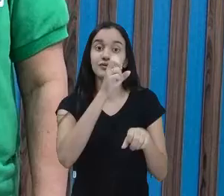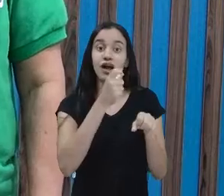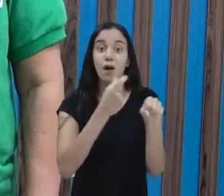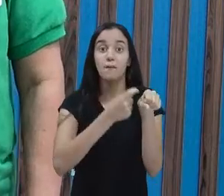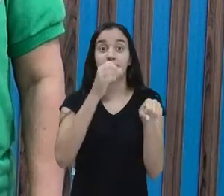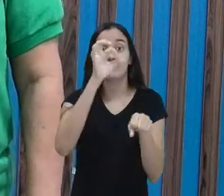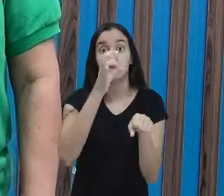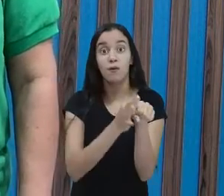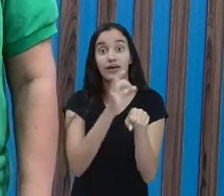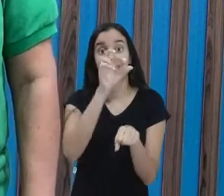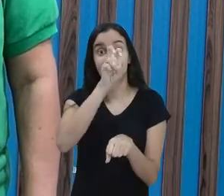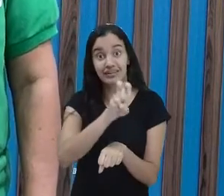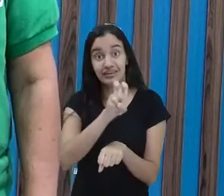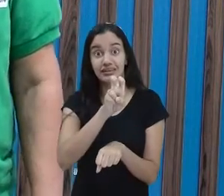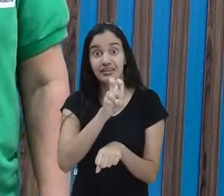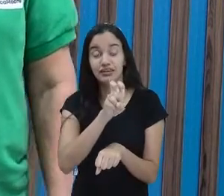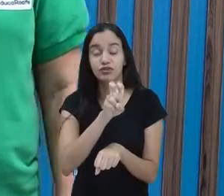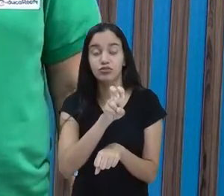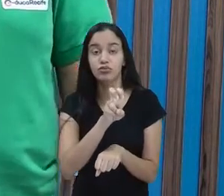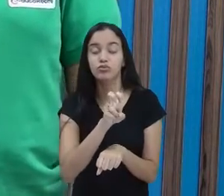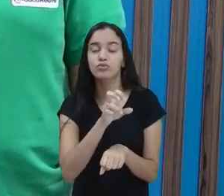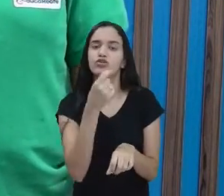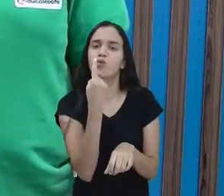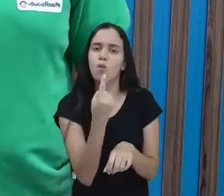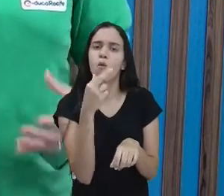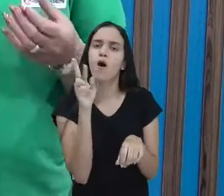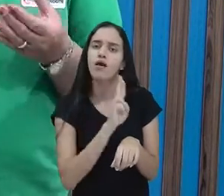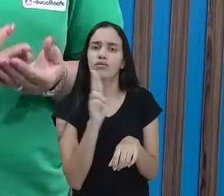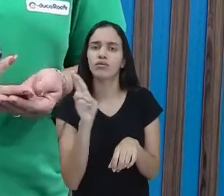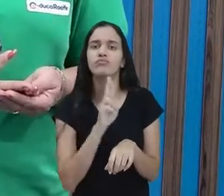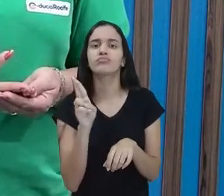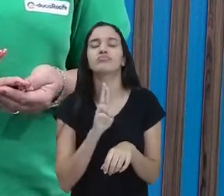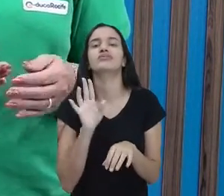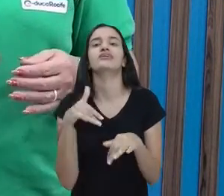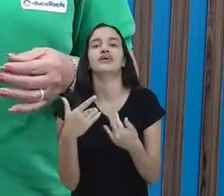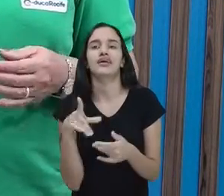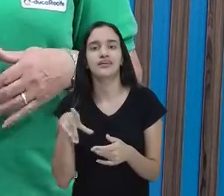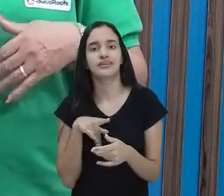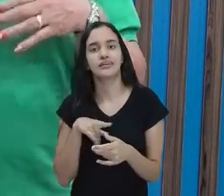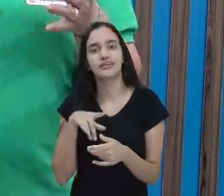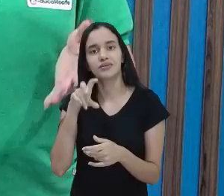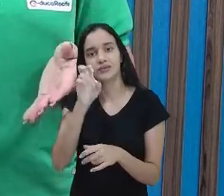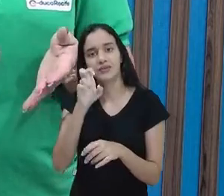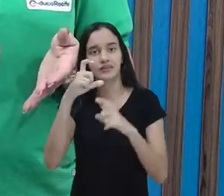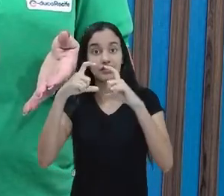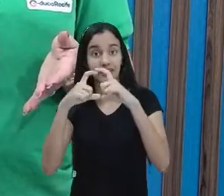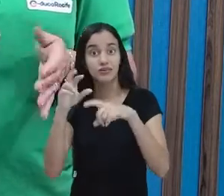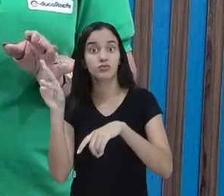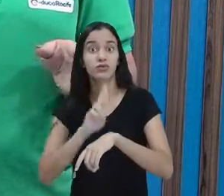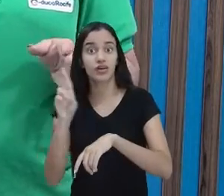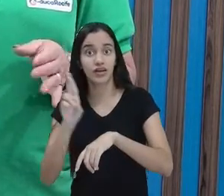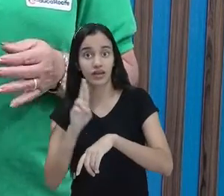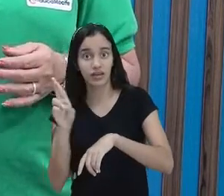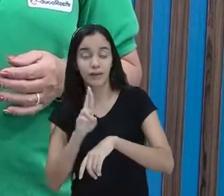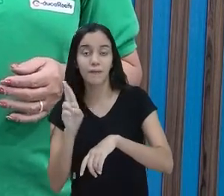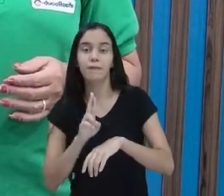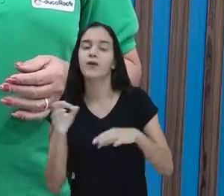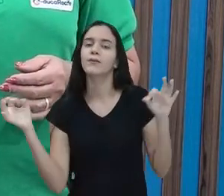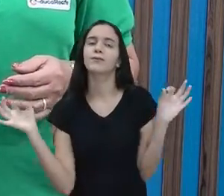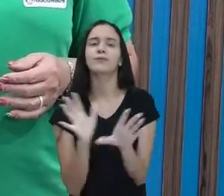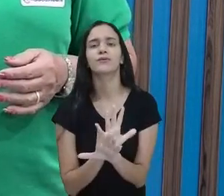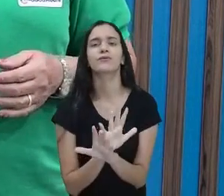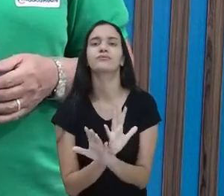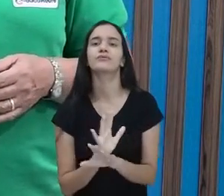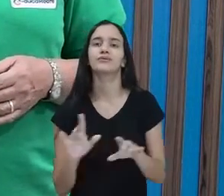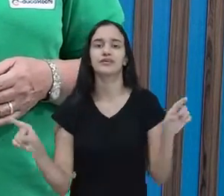né? E 5 moedas de 1 real. E tenho 5 reais. 10 reais. Está aí, pronto.